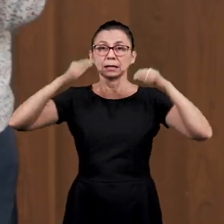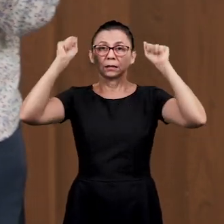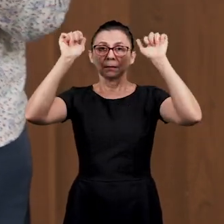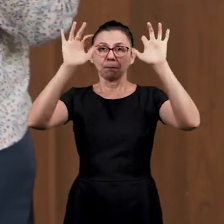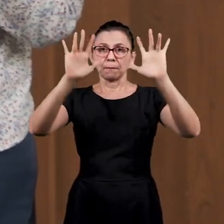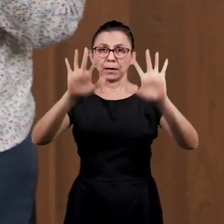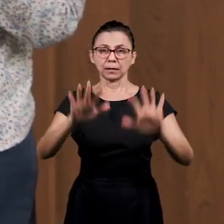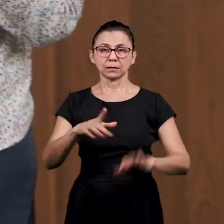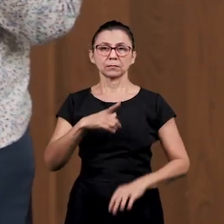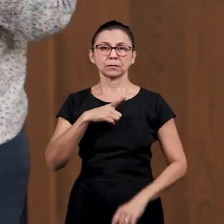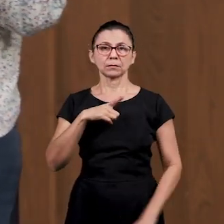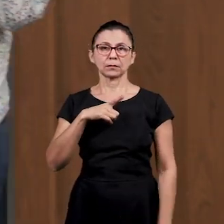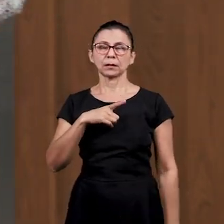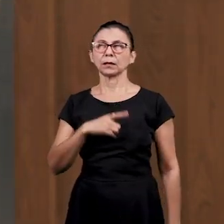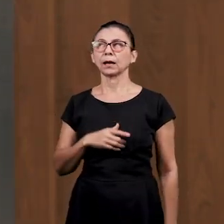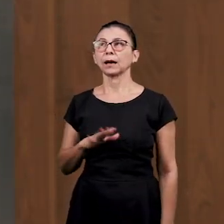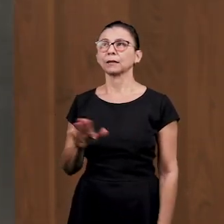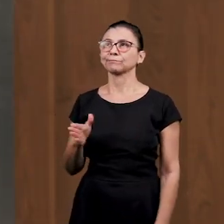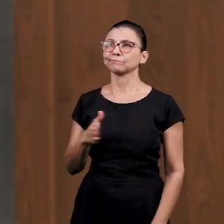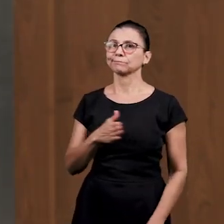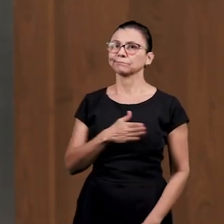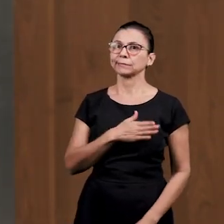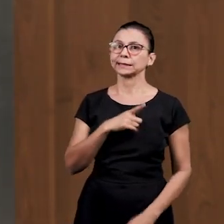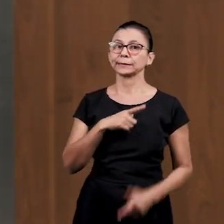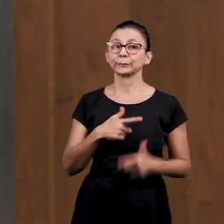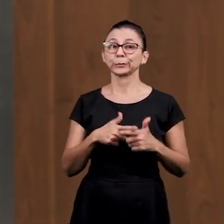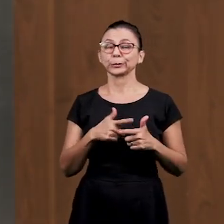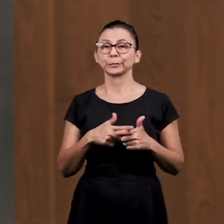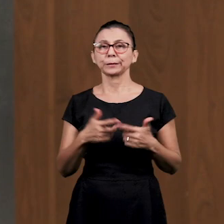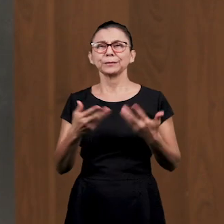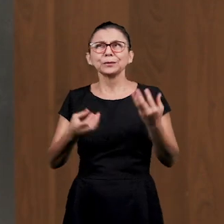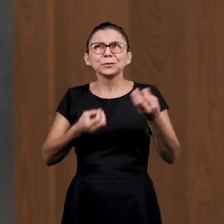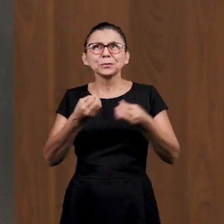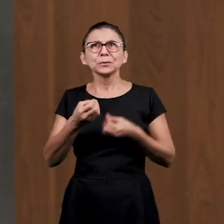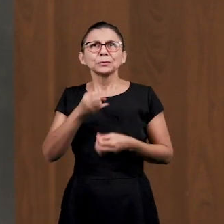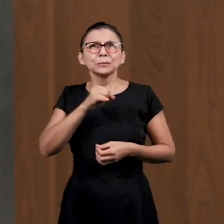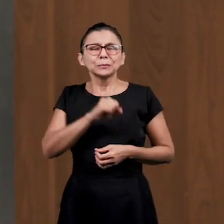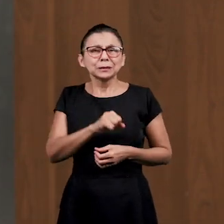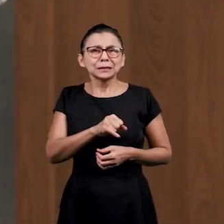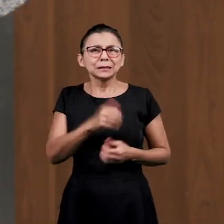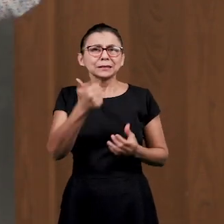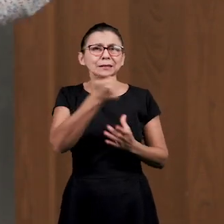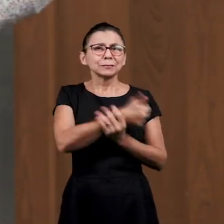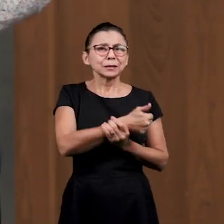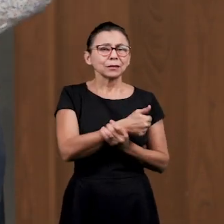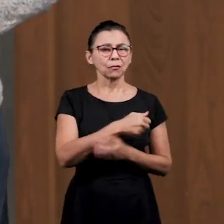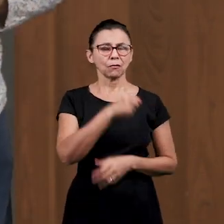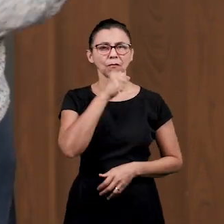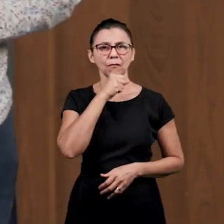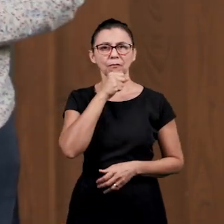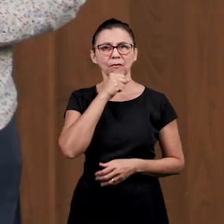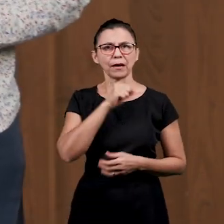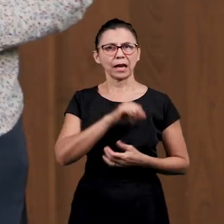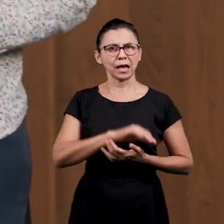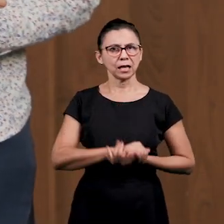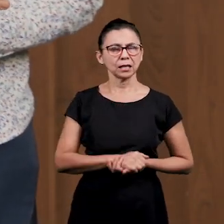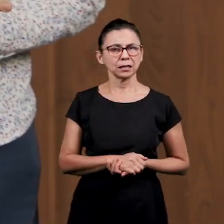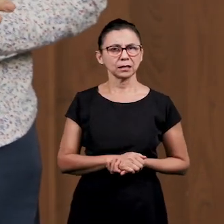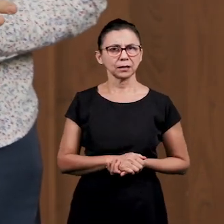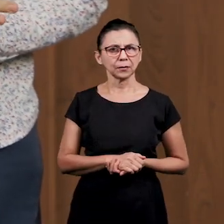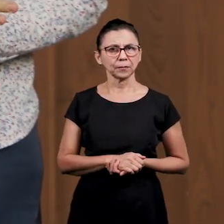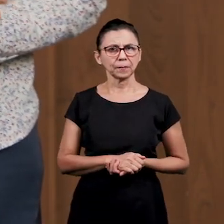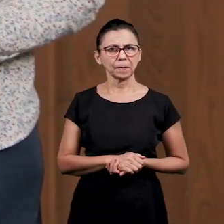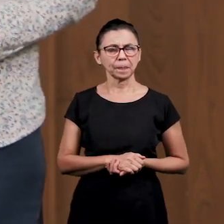um problema. Abraão e Sara eram velhos. Ela tinha